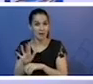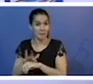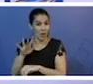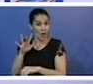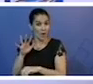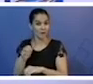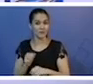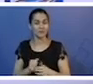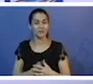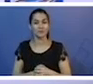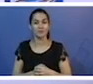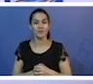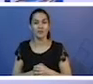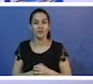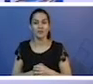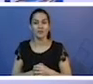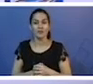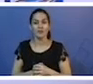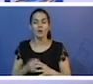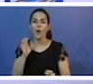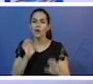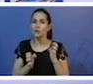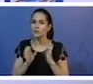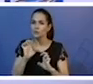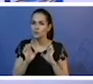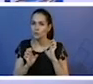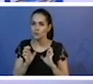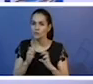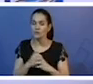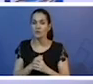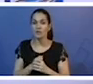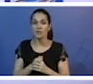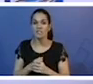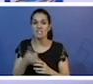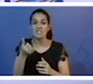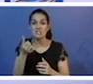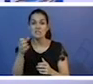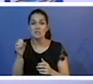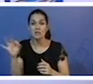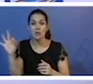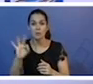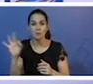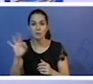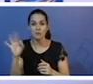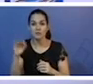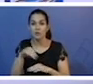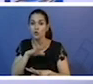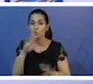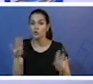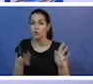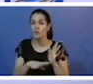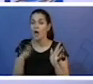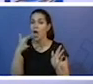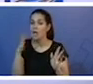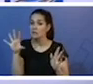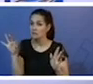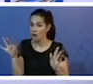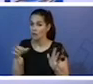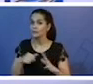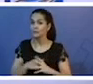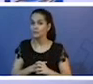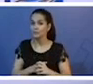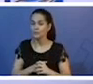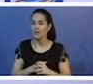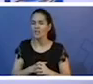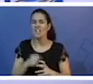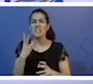é o maior consumidor de sal, chegando a gastar 60% da produção total. Para além disso,